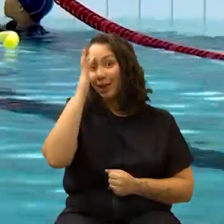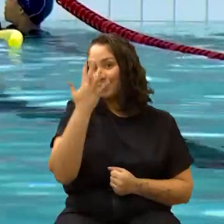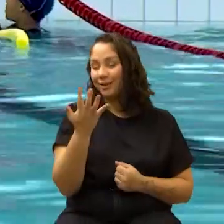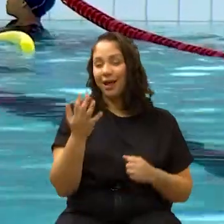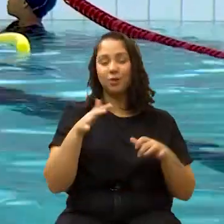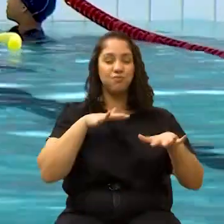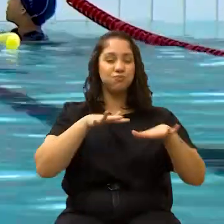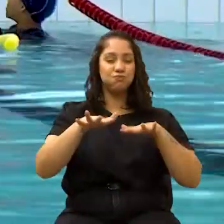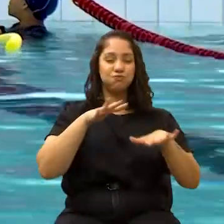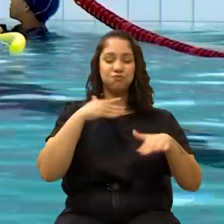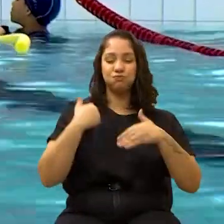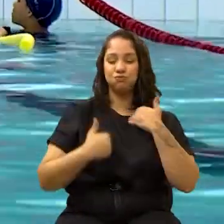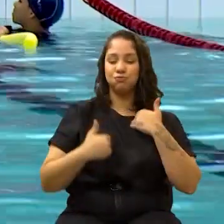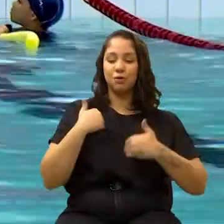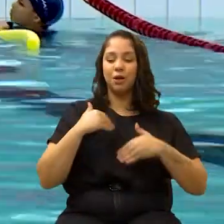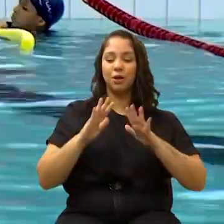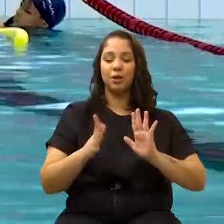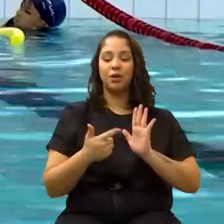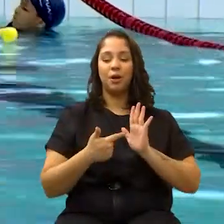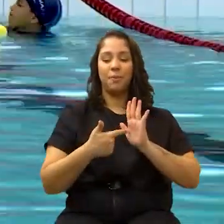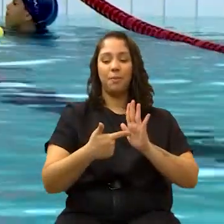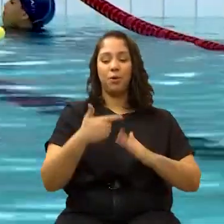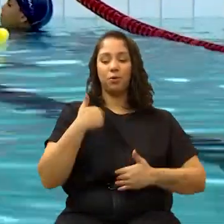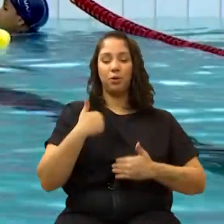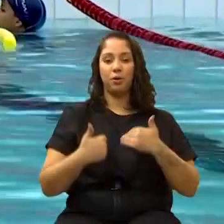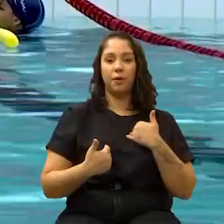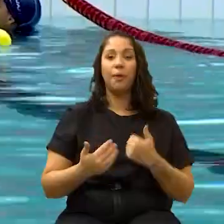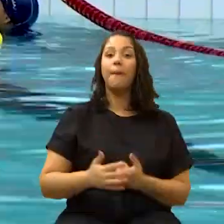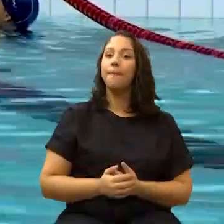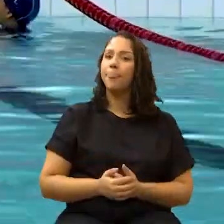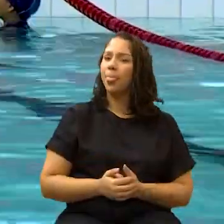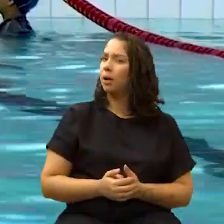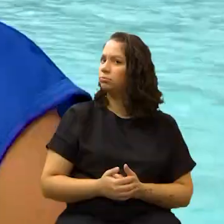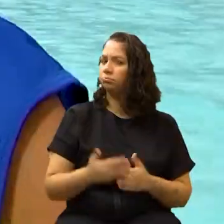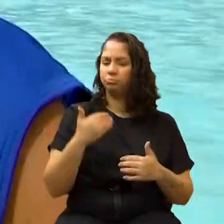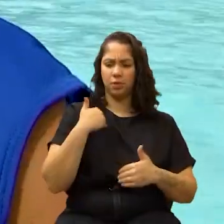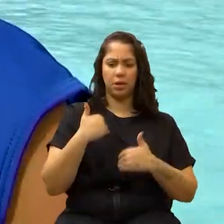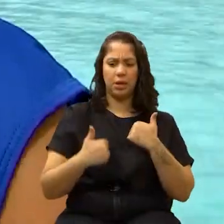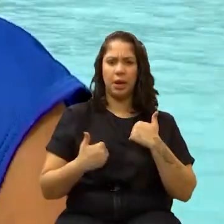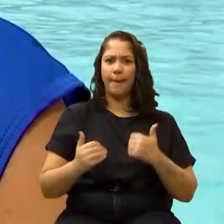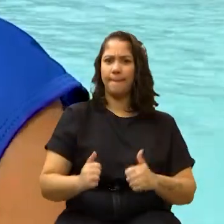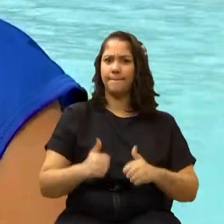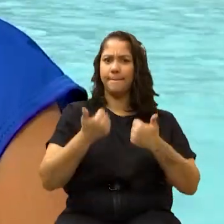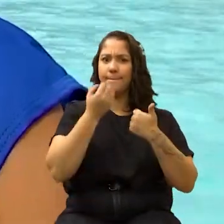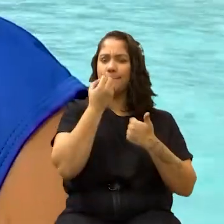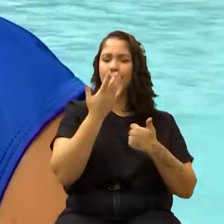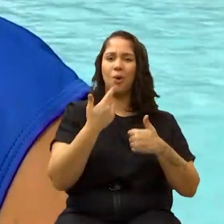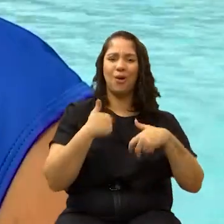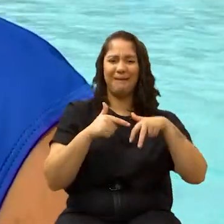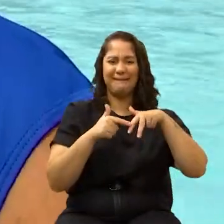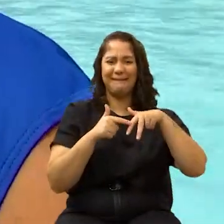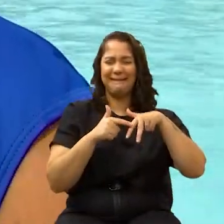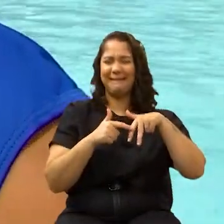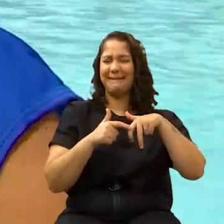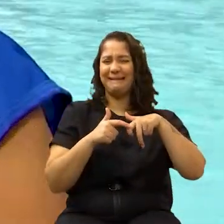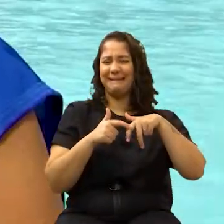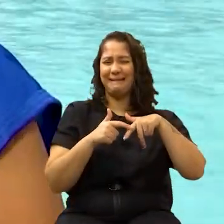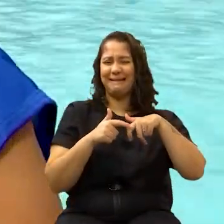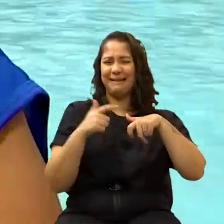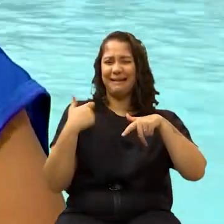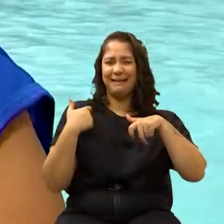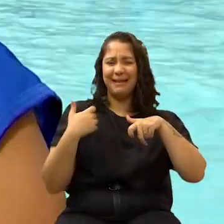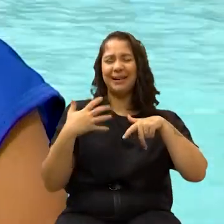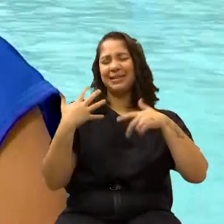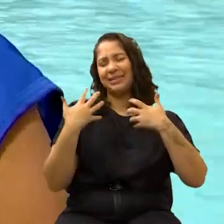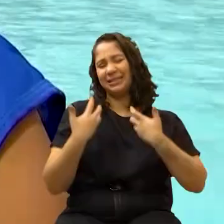O resultado de se manter em movimento já reflete no corpo dela. Saúde física está muito boa. Eu sentia muita dor